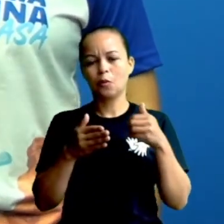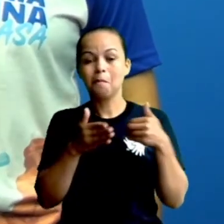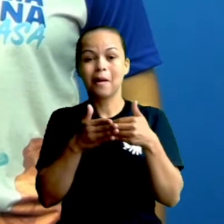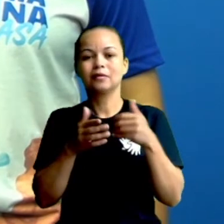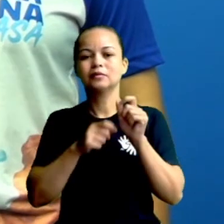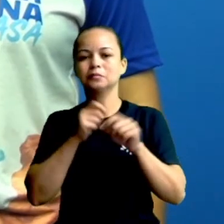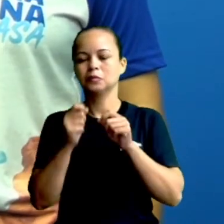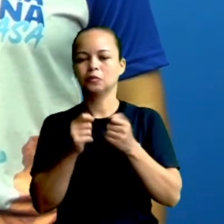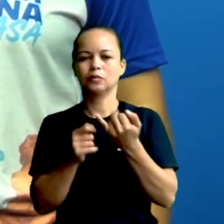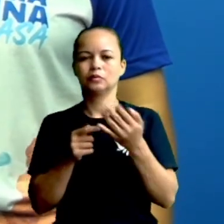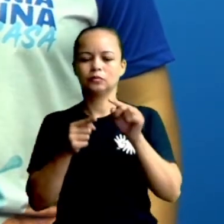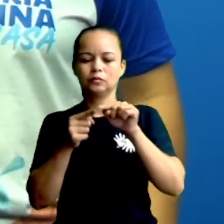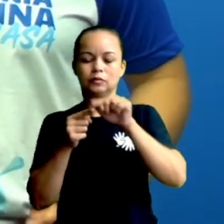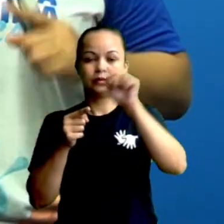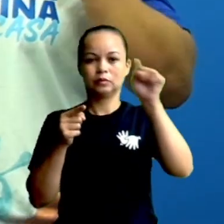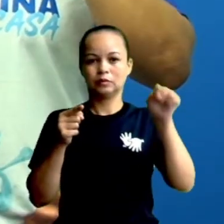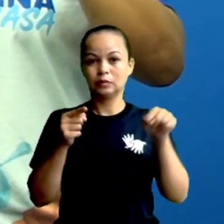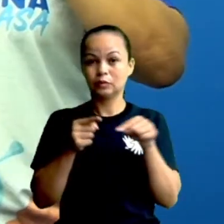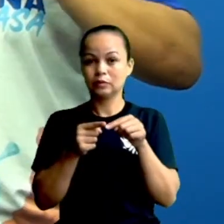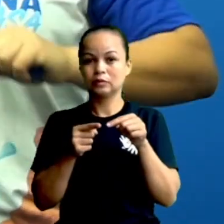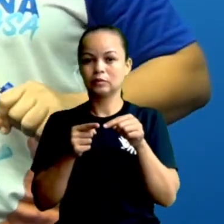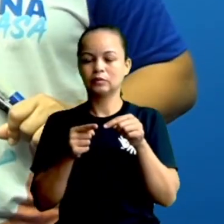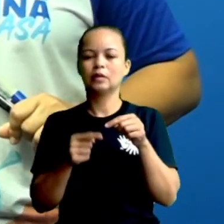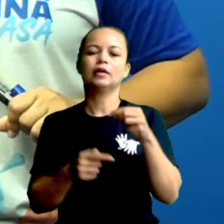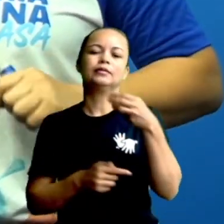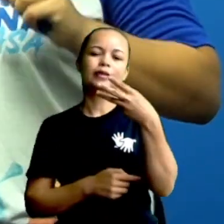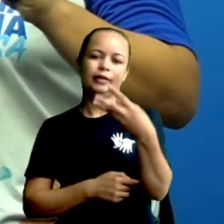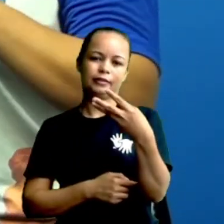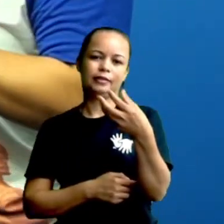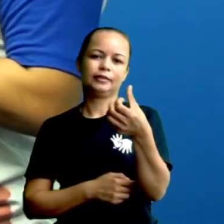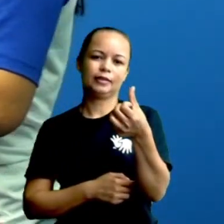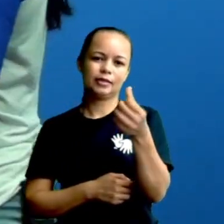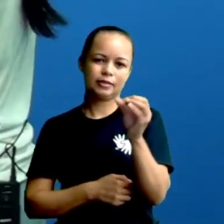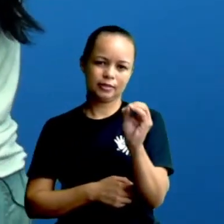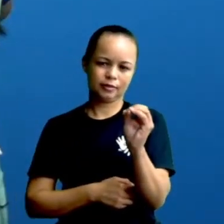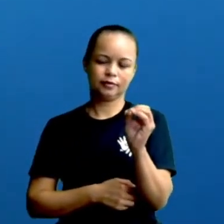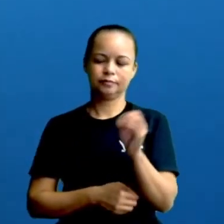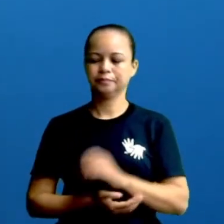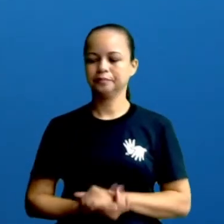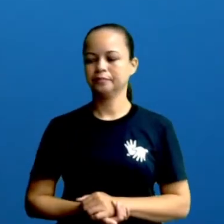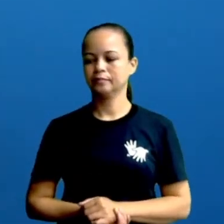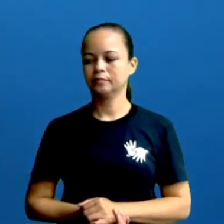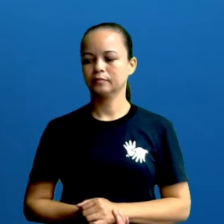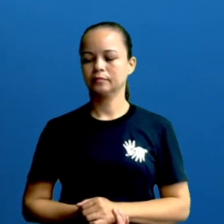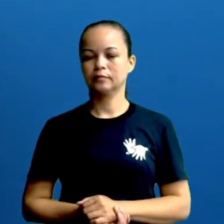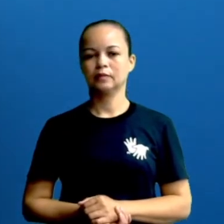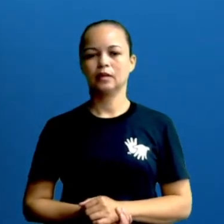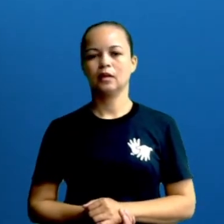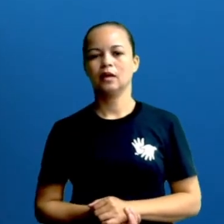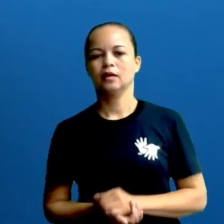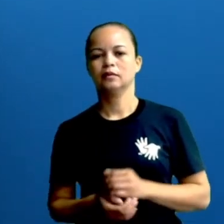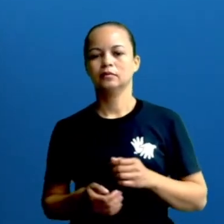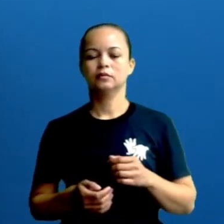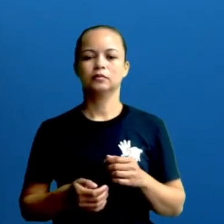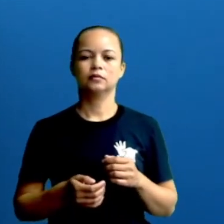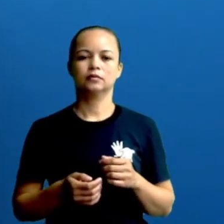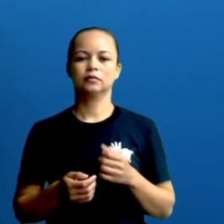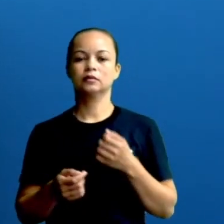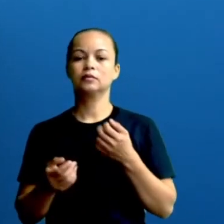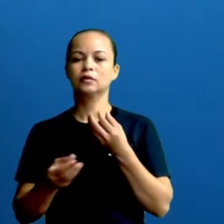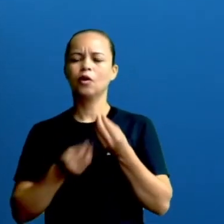volta? Uma volta tem 360, tá certo? Como eu fiz aqui,